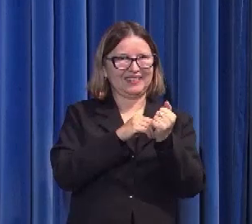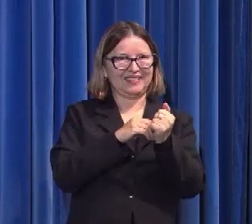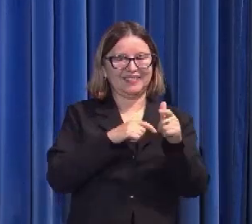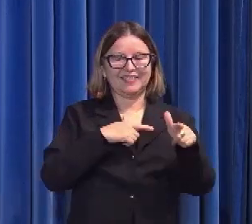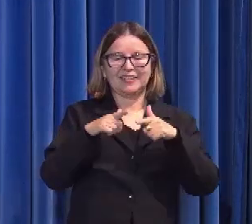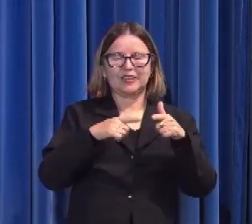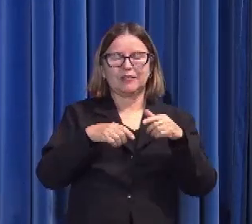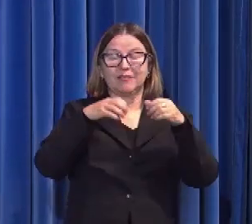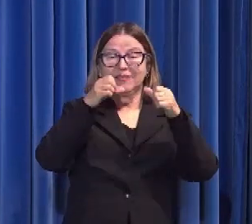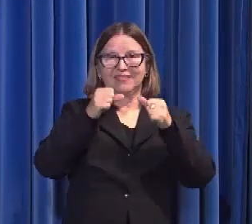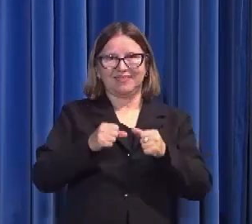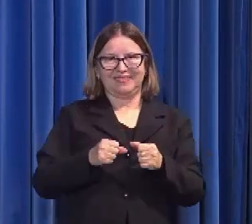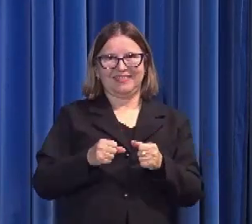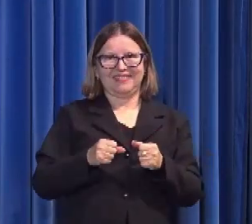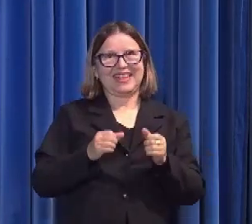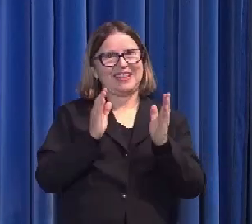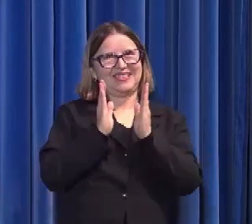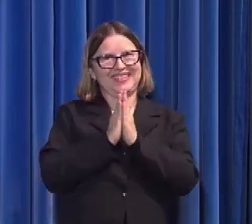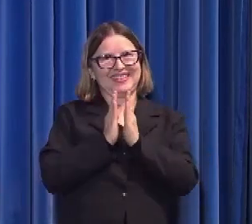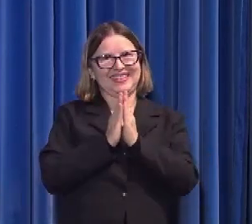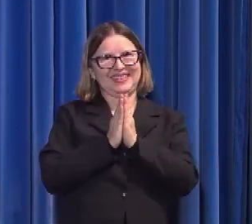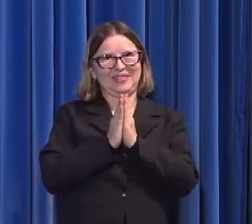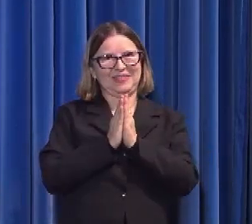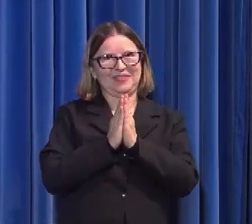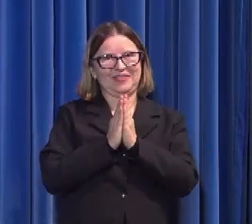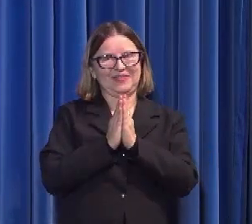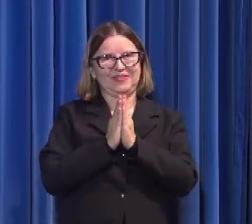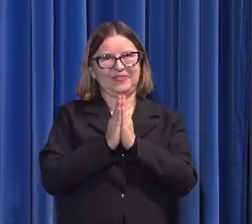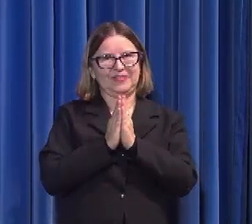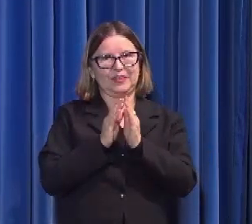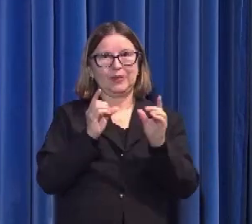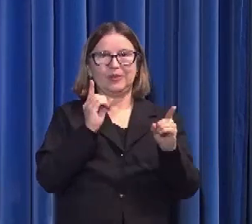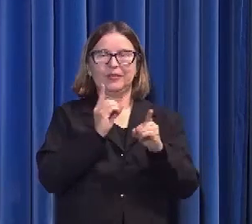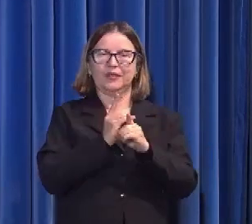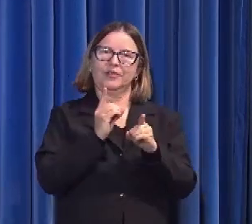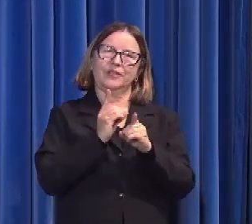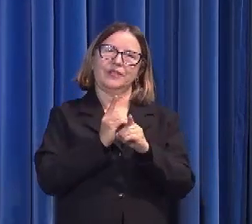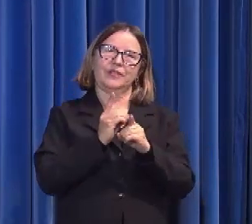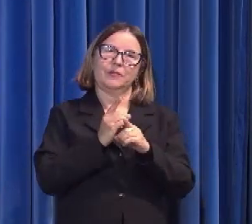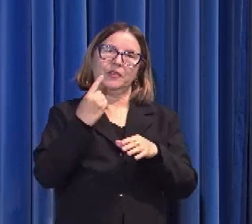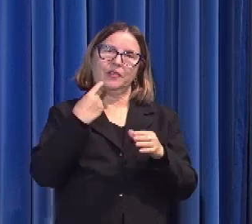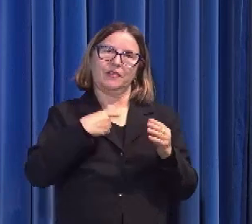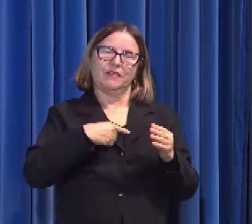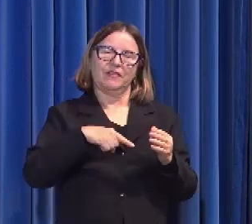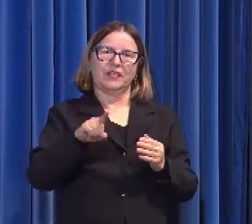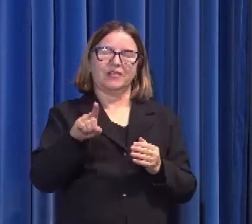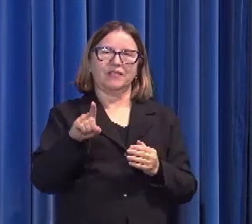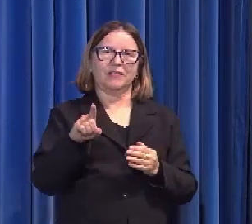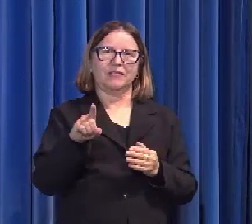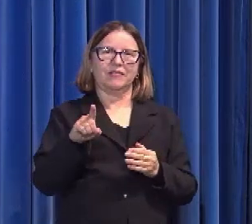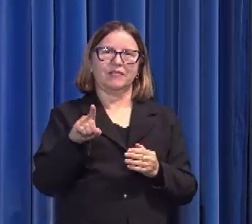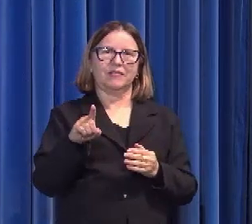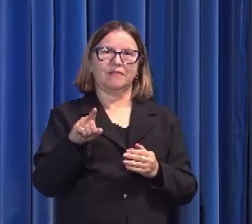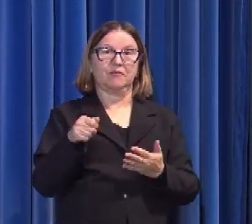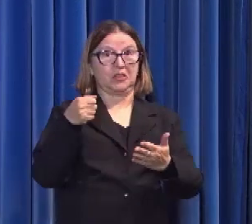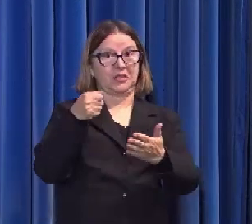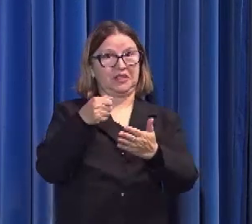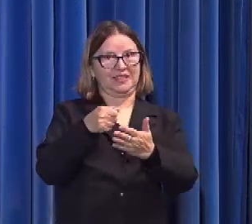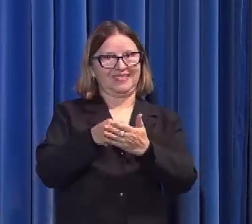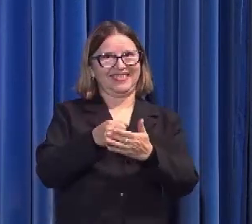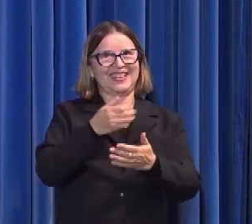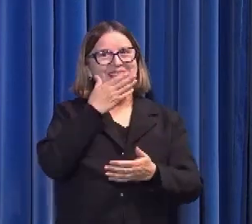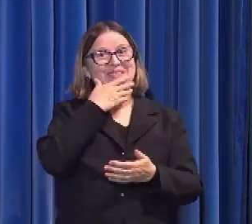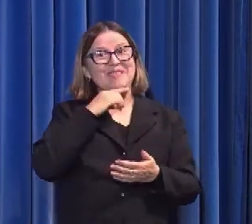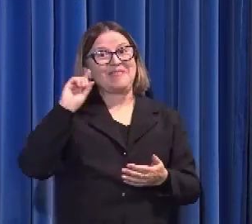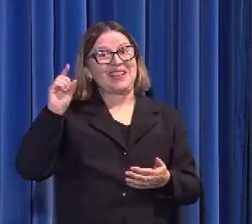eficaz é a oração e os discípulos foram enviados como com a garantia de que o